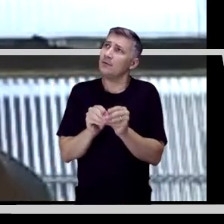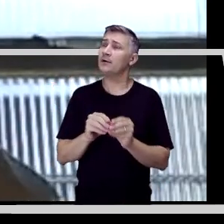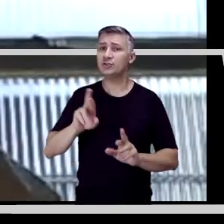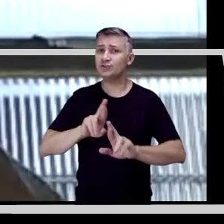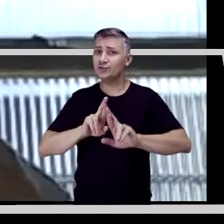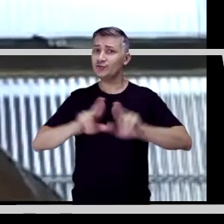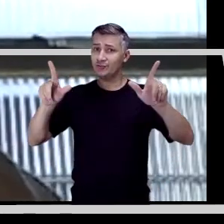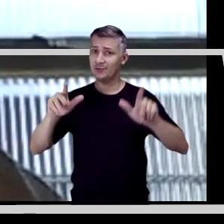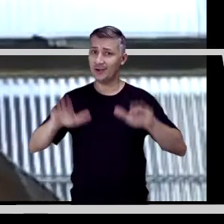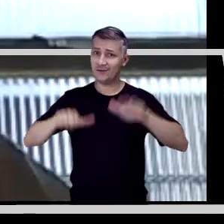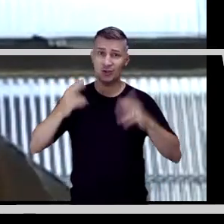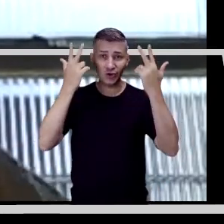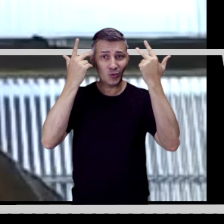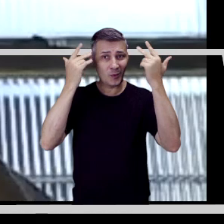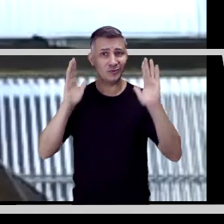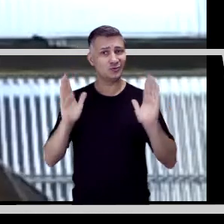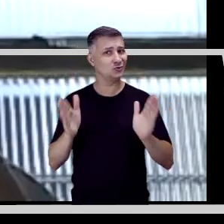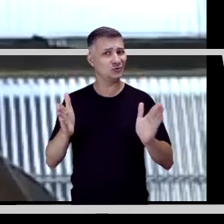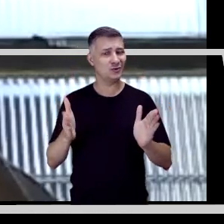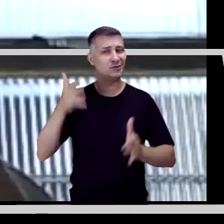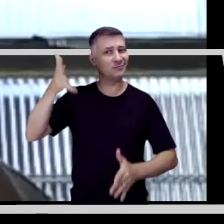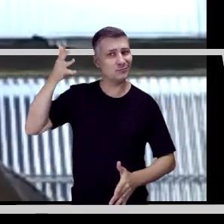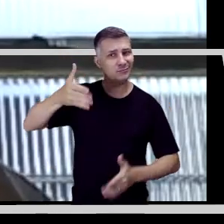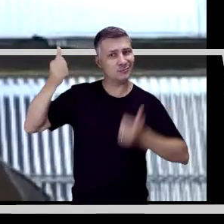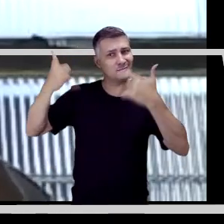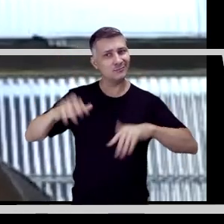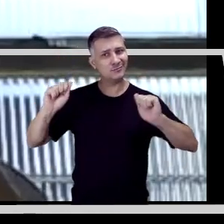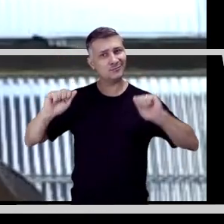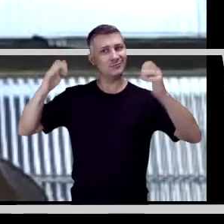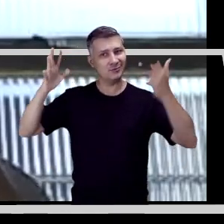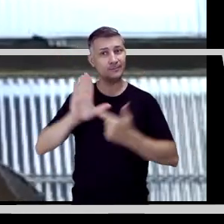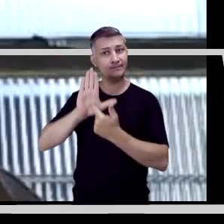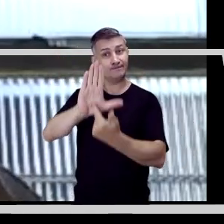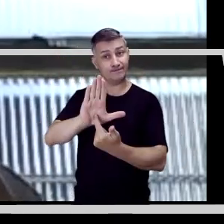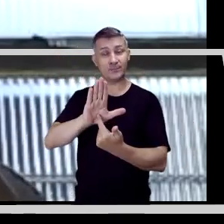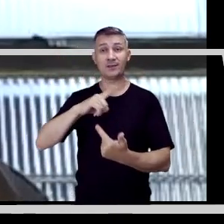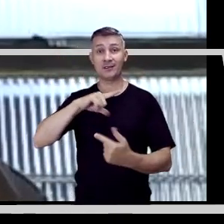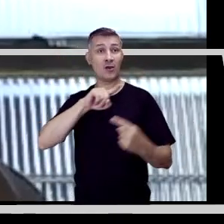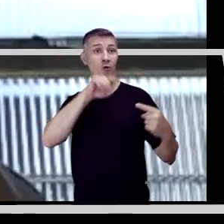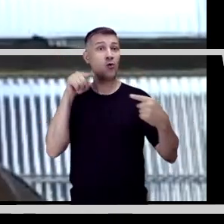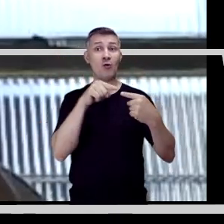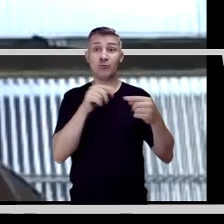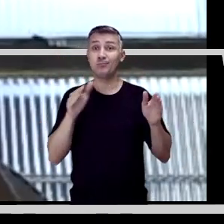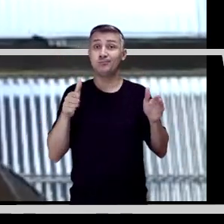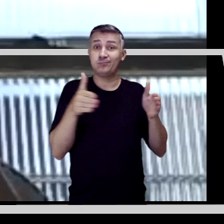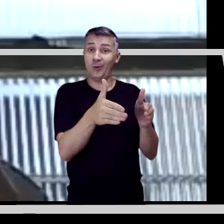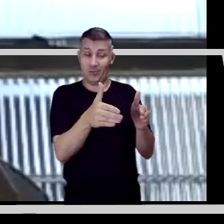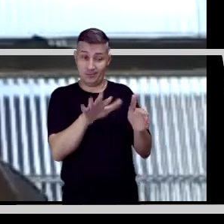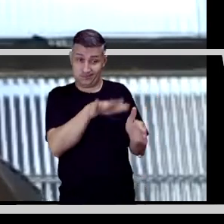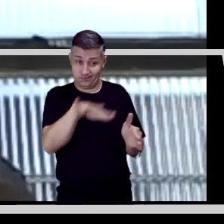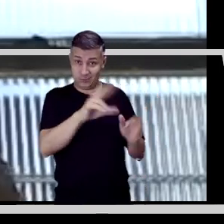é um pouco diferente, assim, do que normalmente talvez a gente fale nesse tipo de evento. Ela tem um enfoque um pouco